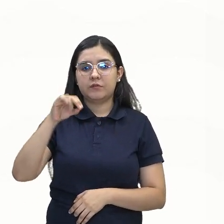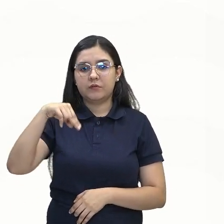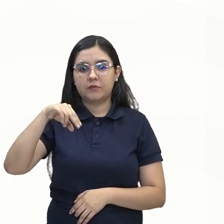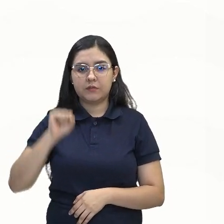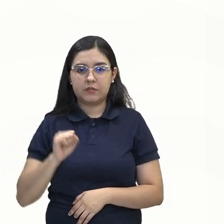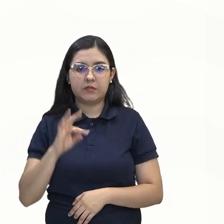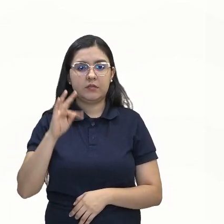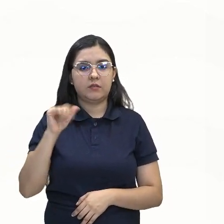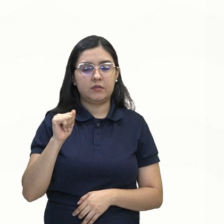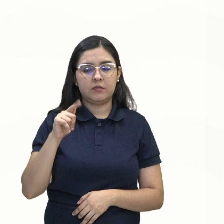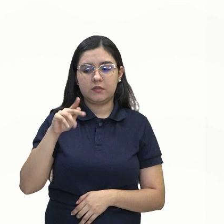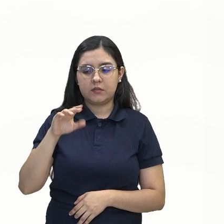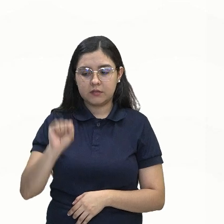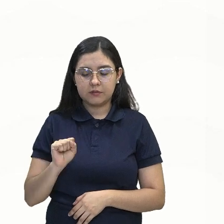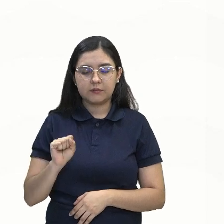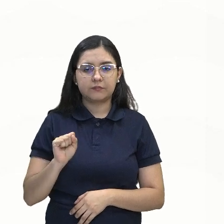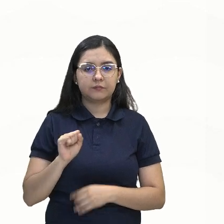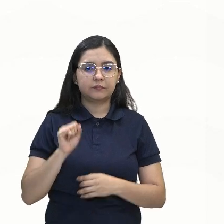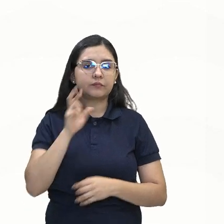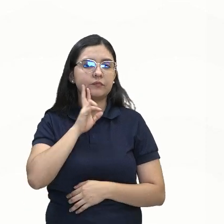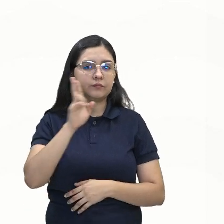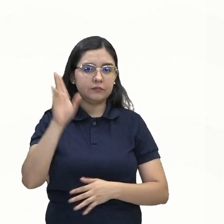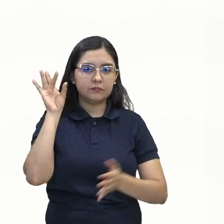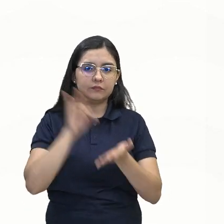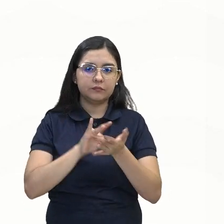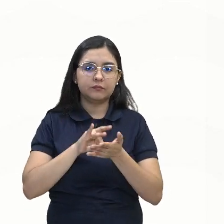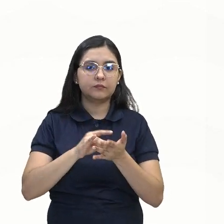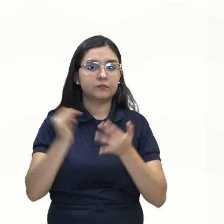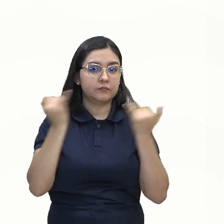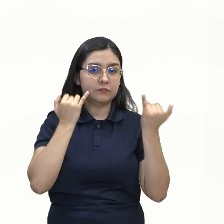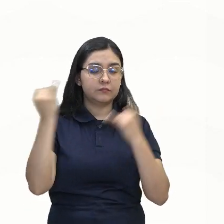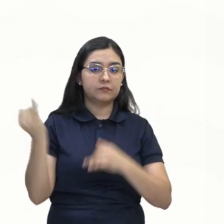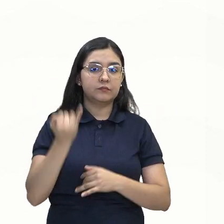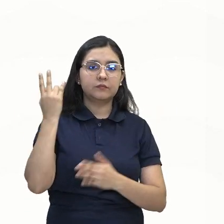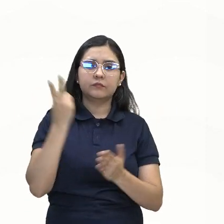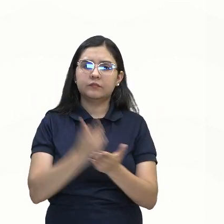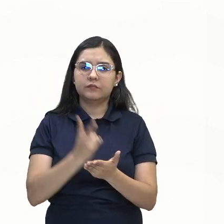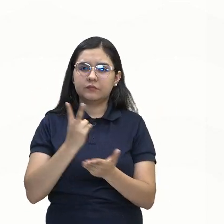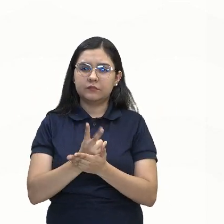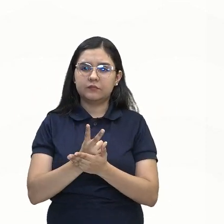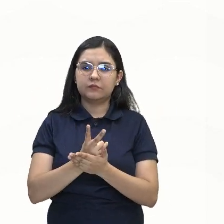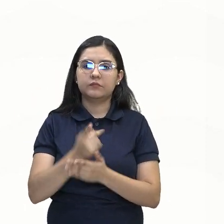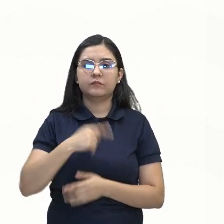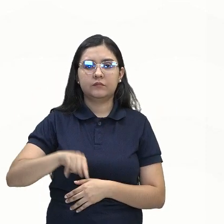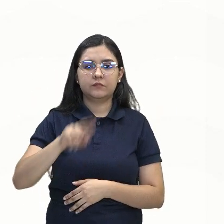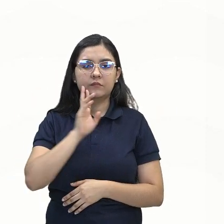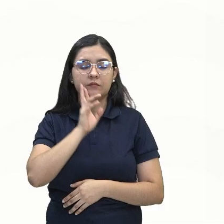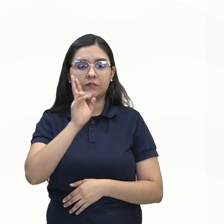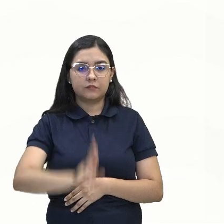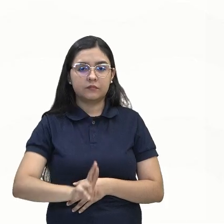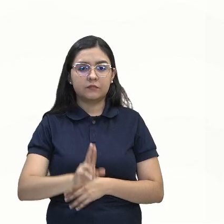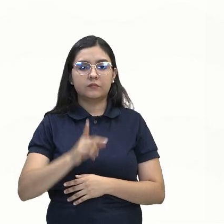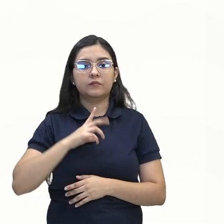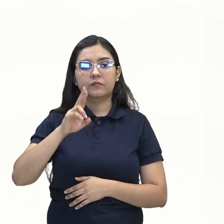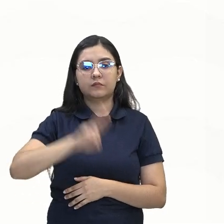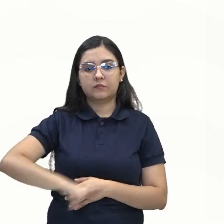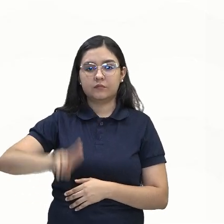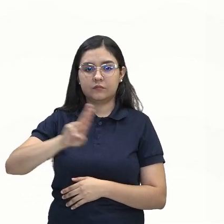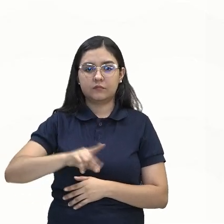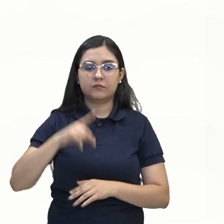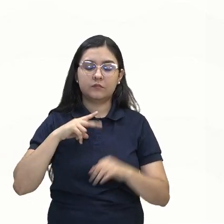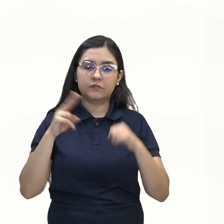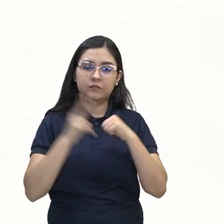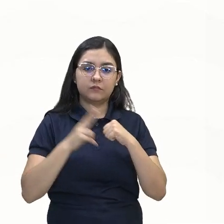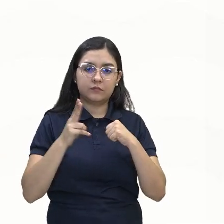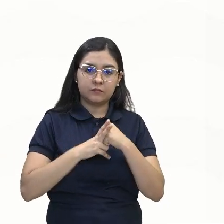resposta afirmativa. Um dado importante. Toda vez, gente, que vocês responderem uma pergunta utilizando o mesmo verbo